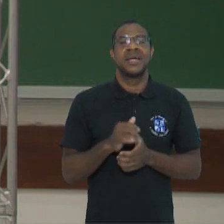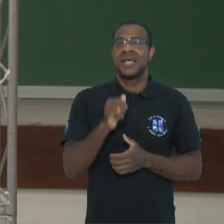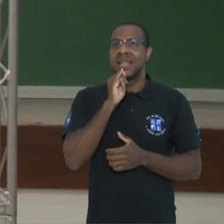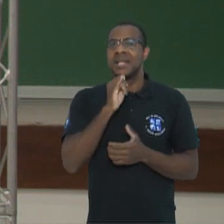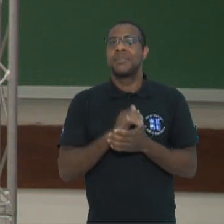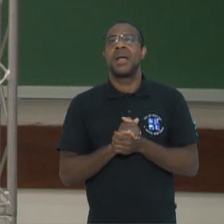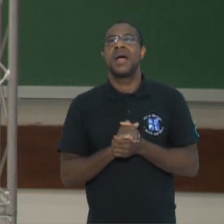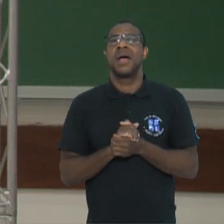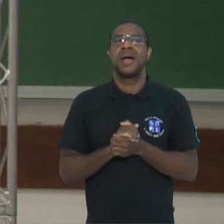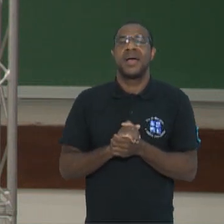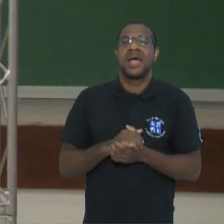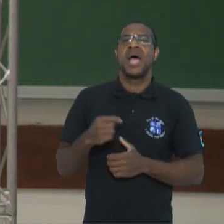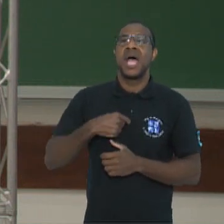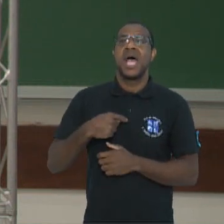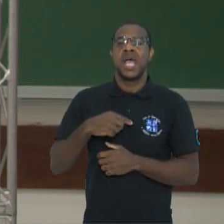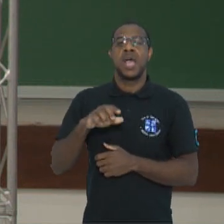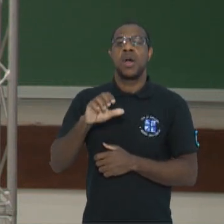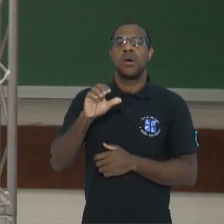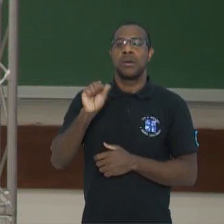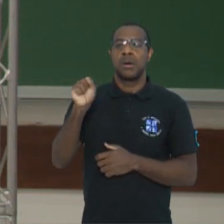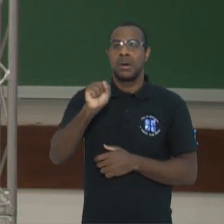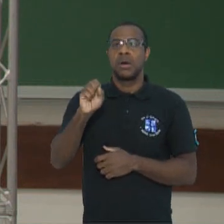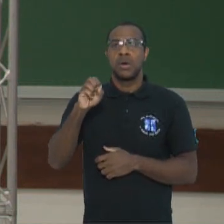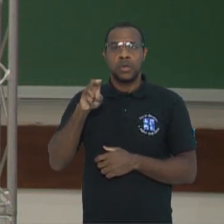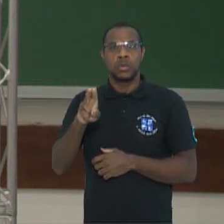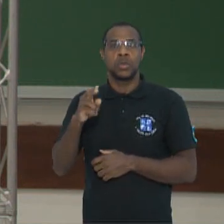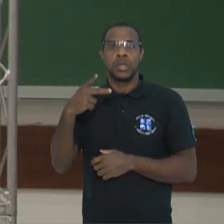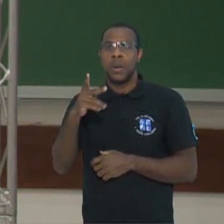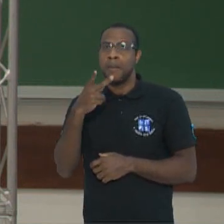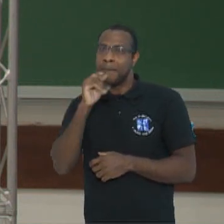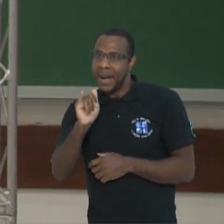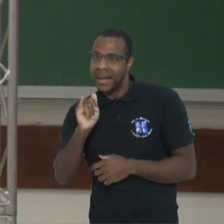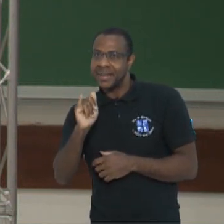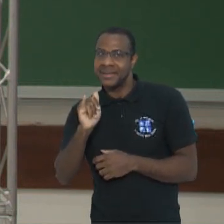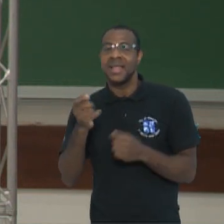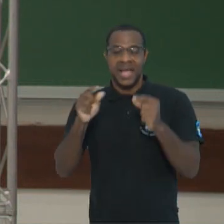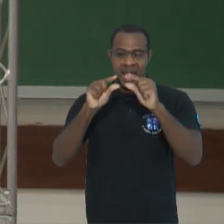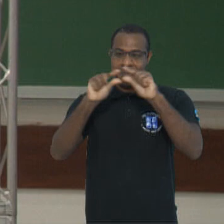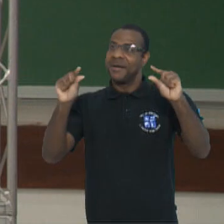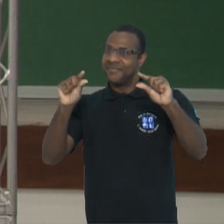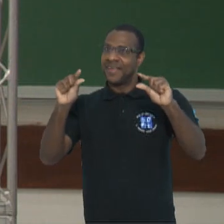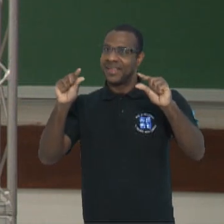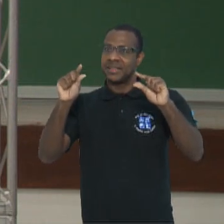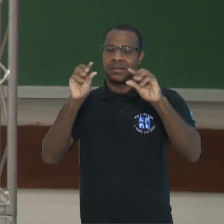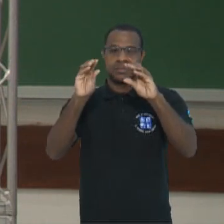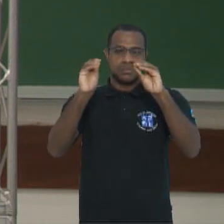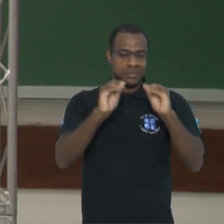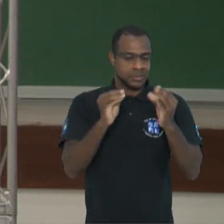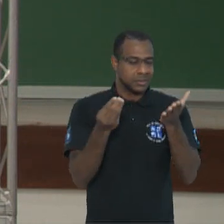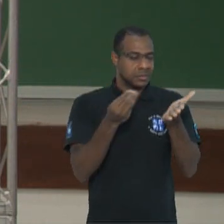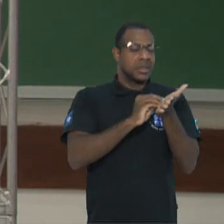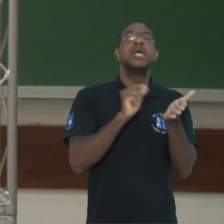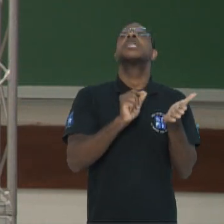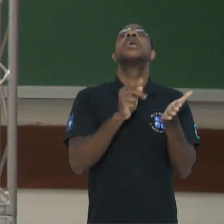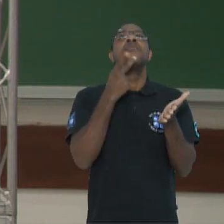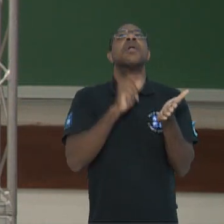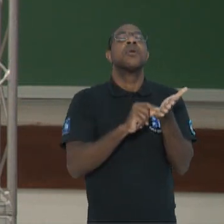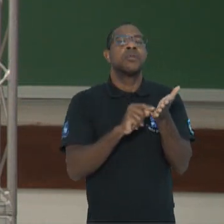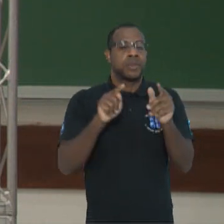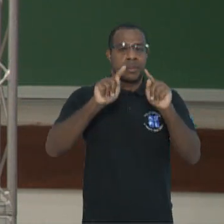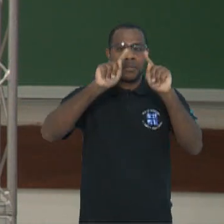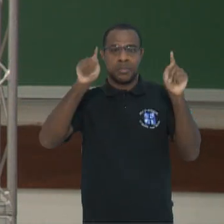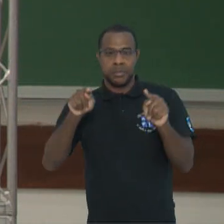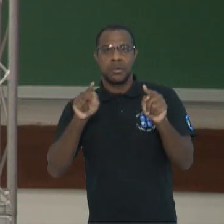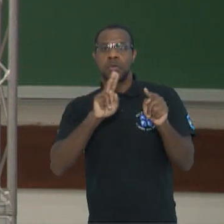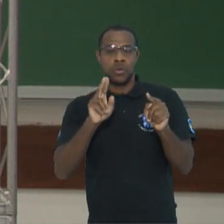também é uma frase de impacto. E vejam que todas as quotes que eu coloquei ali, sempre entre parênteses e com a